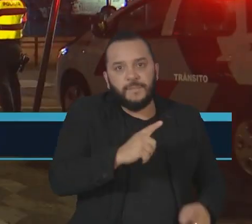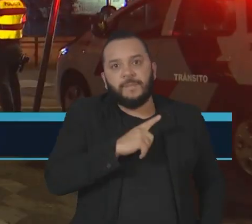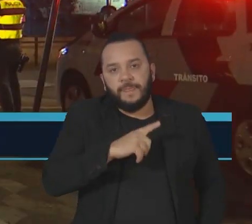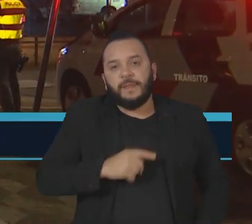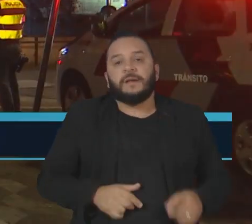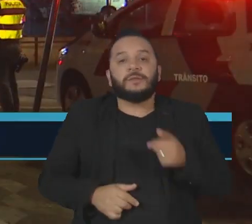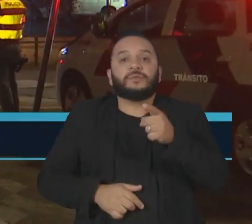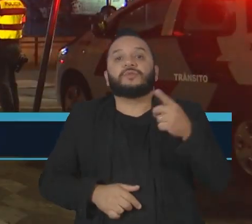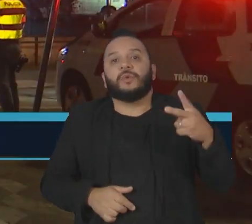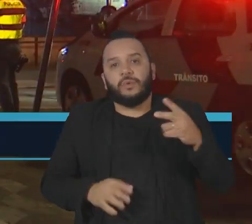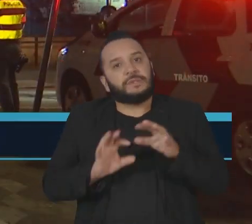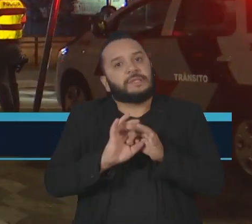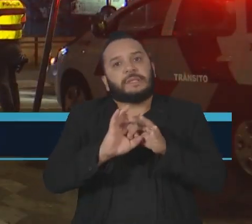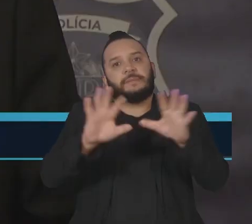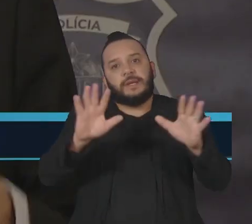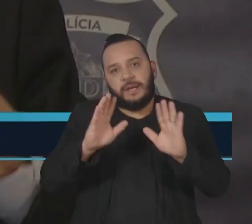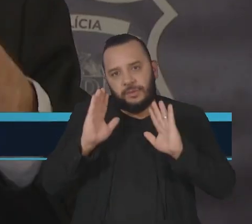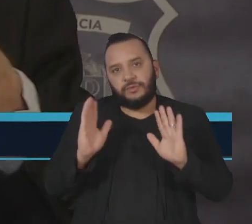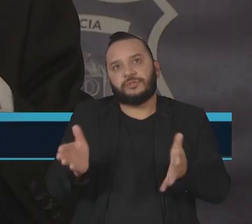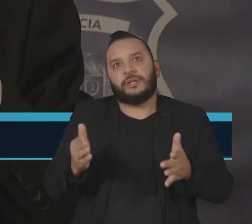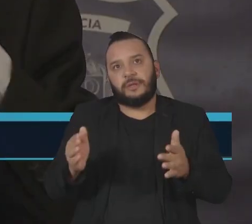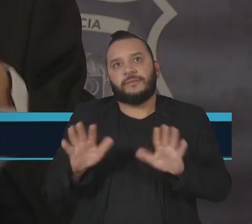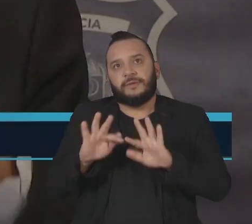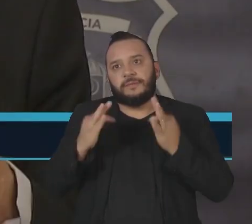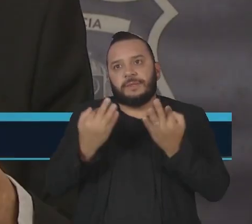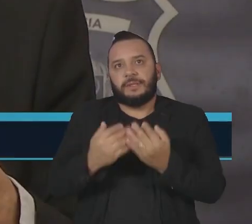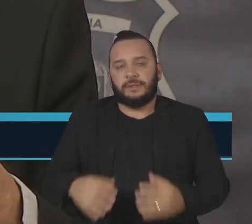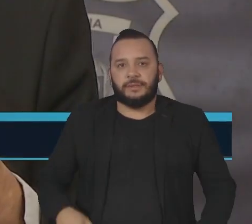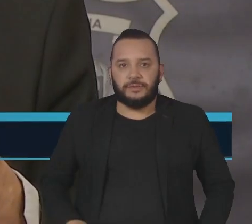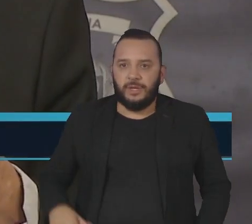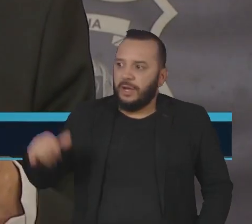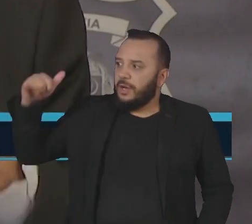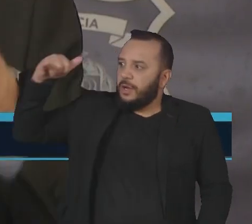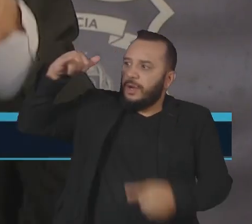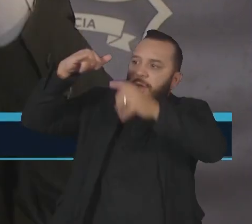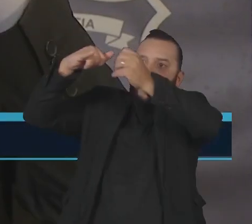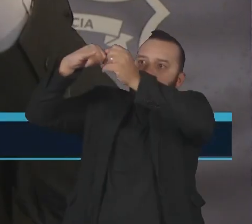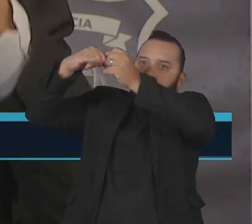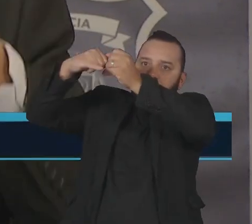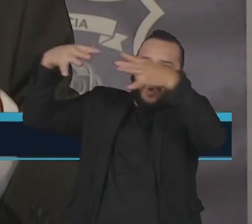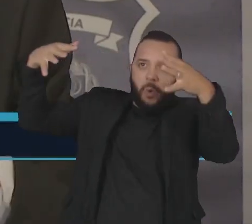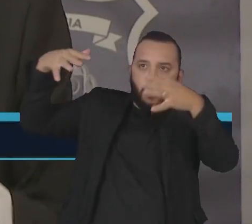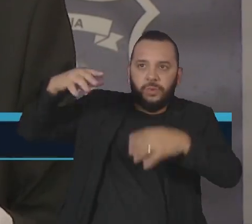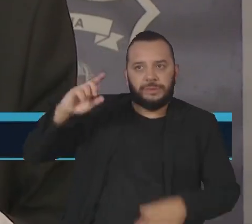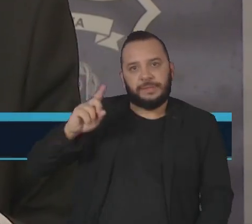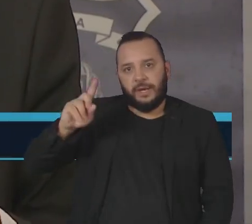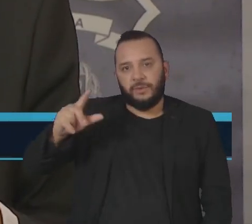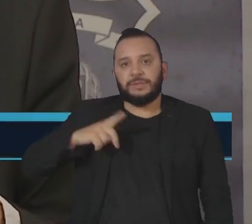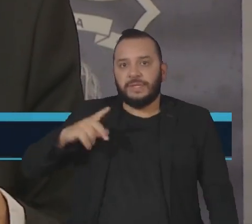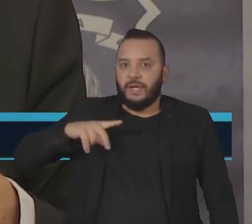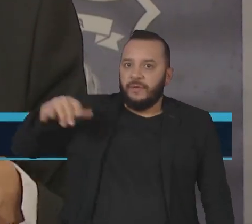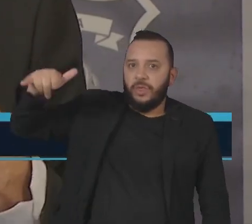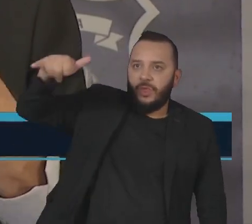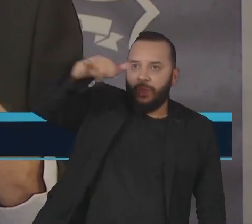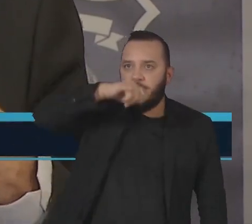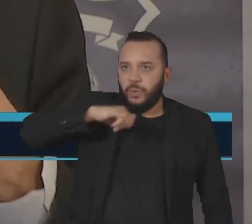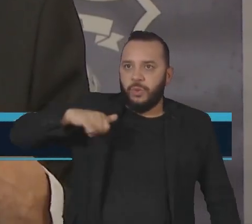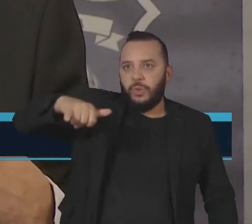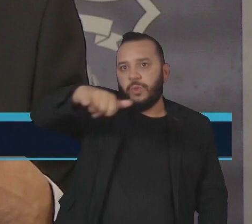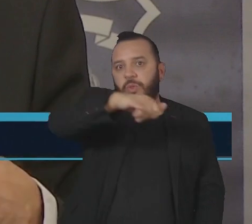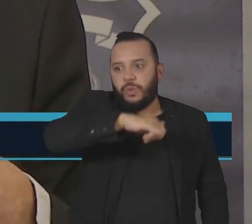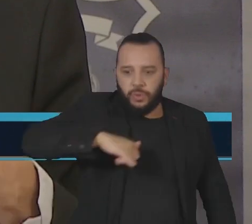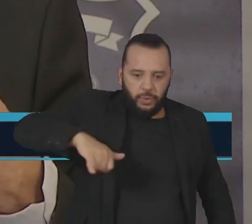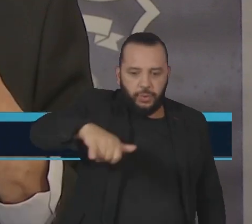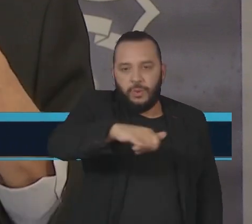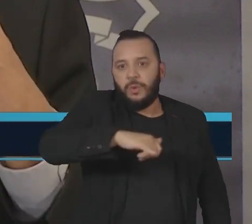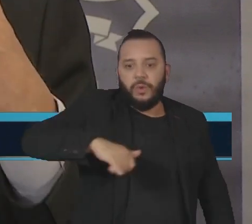12 liberados para as famílias. A aeronave ela não explodiu no céu, então ela teve uma queda, praticamente uma queda livre. Então, as